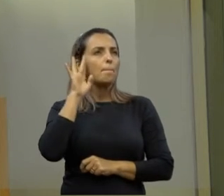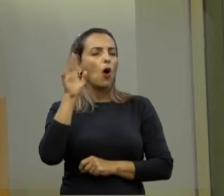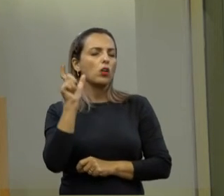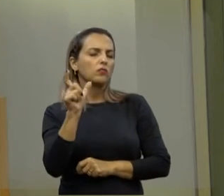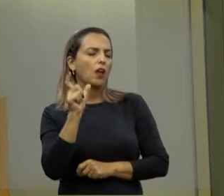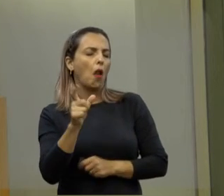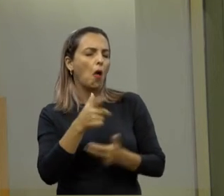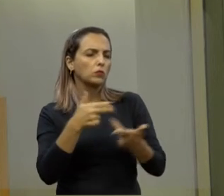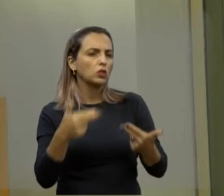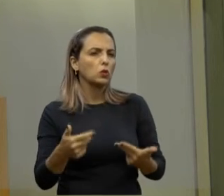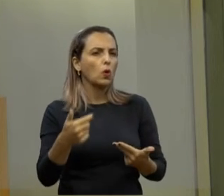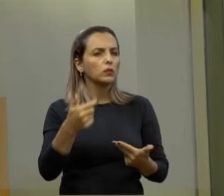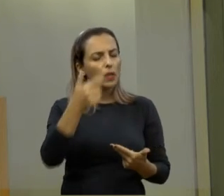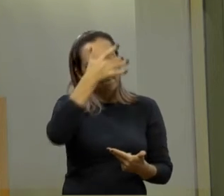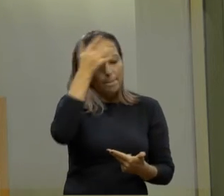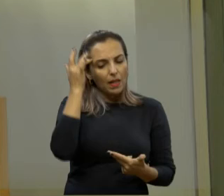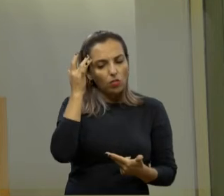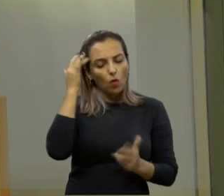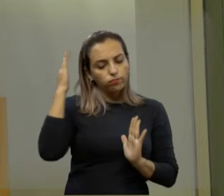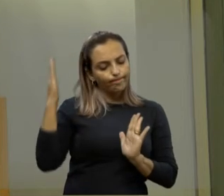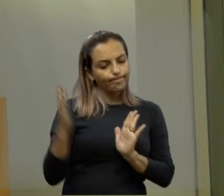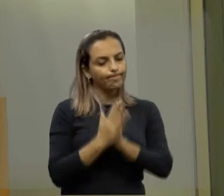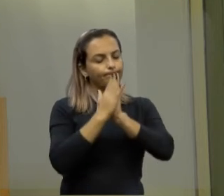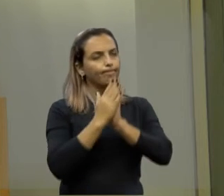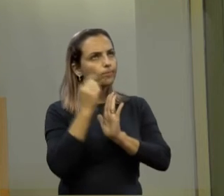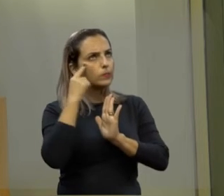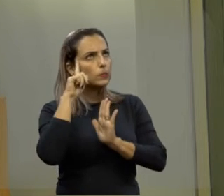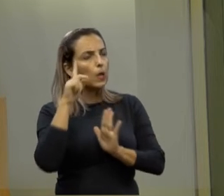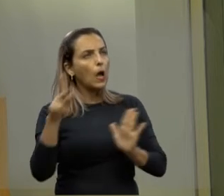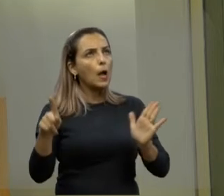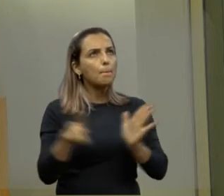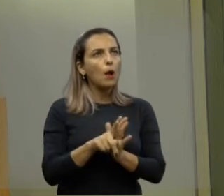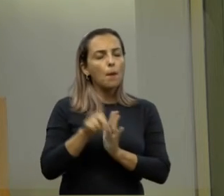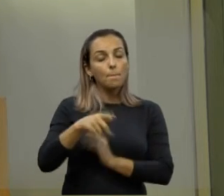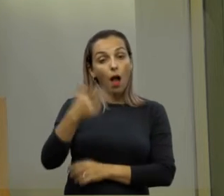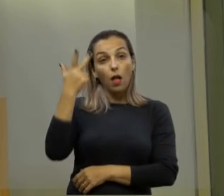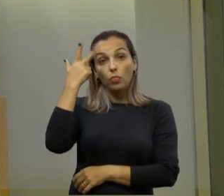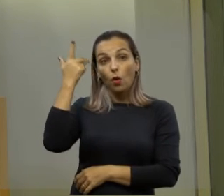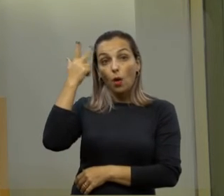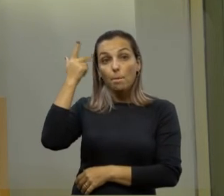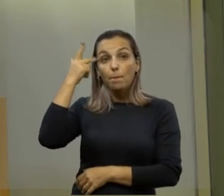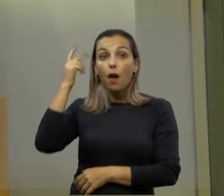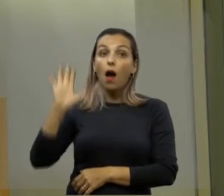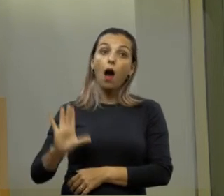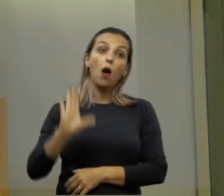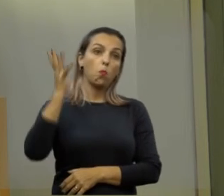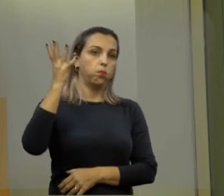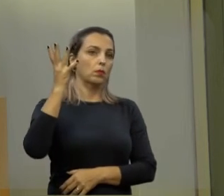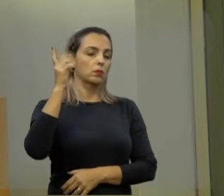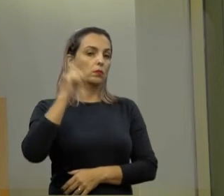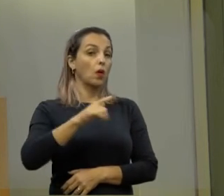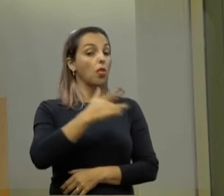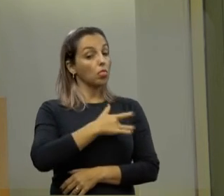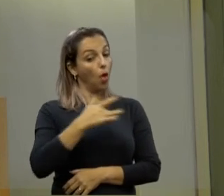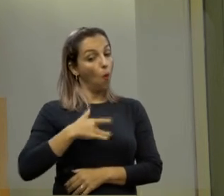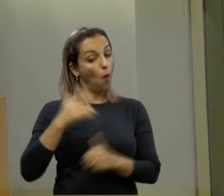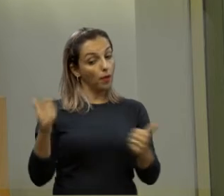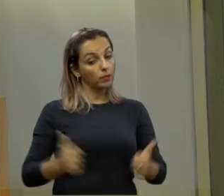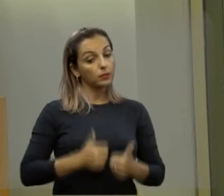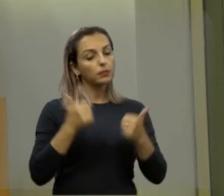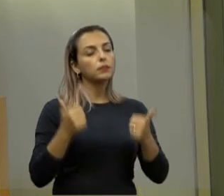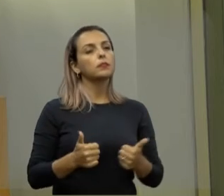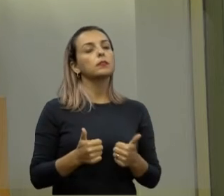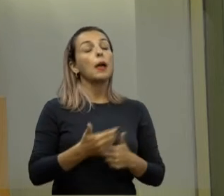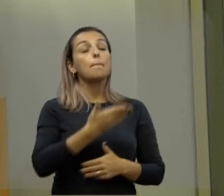me indago logo me coloco Me confronto com as minhas ideias é normal que isso aconteça é salutar que eu faça